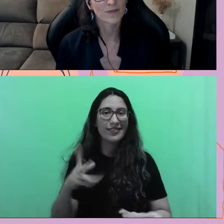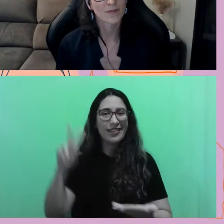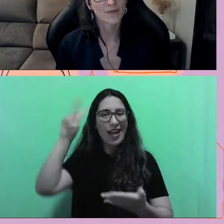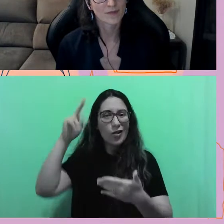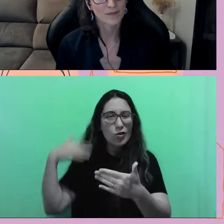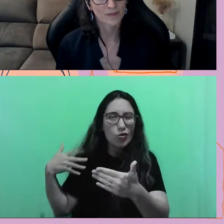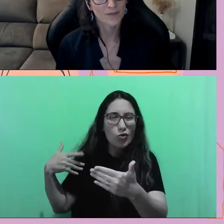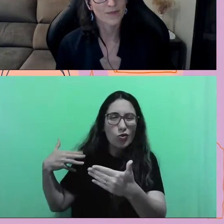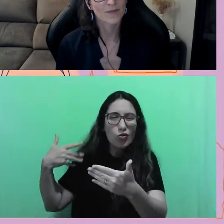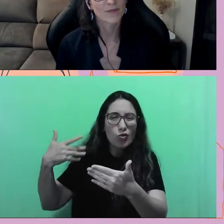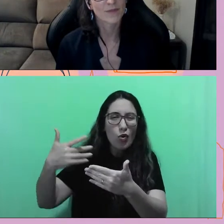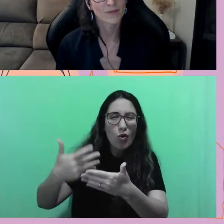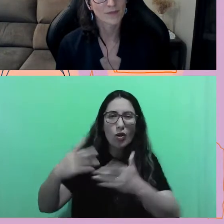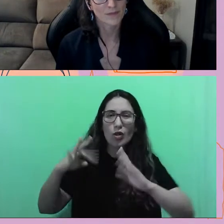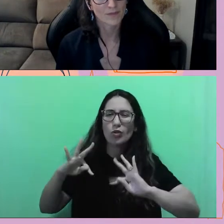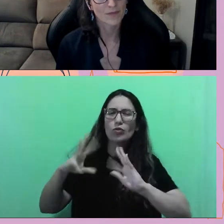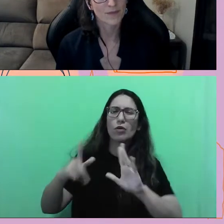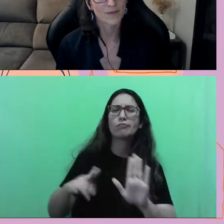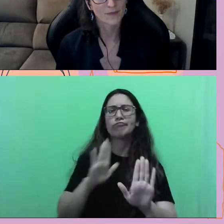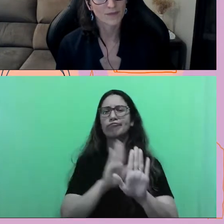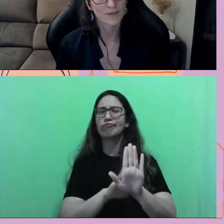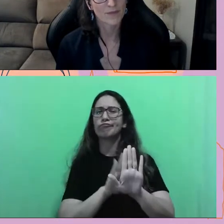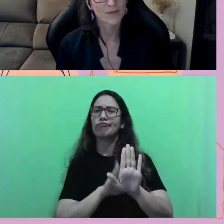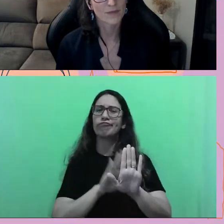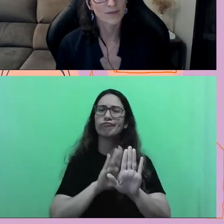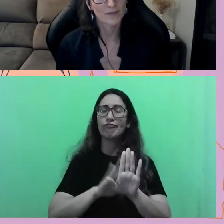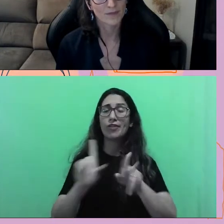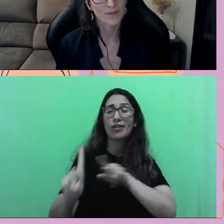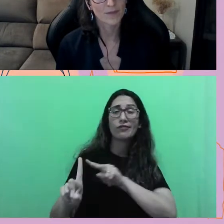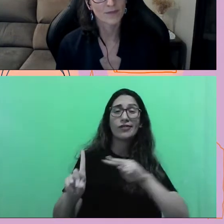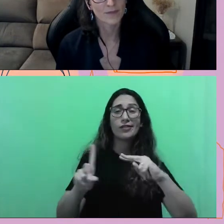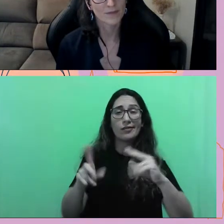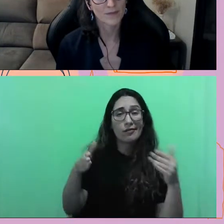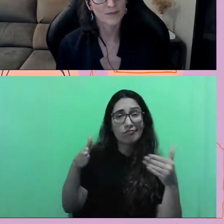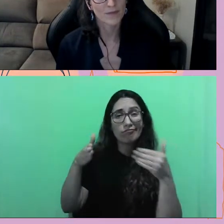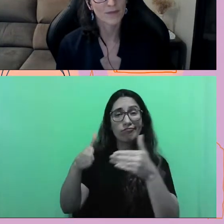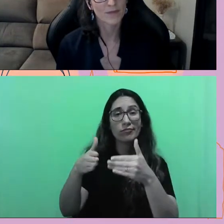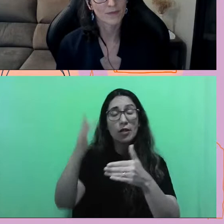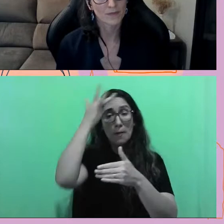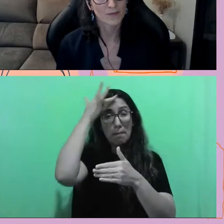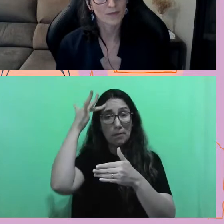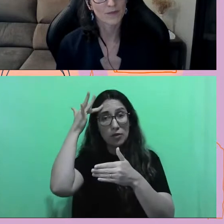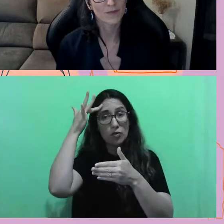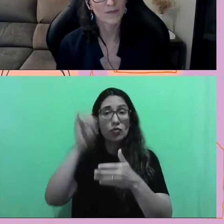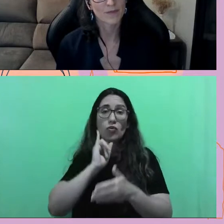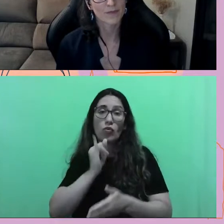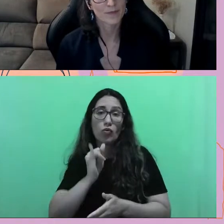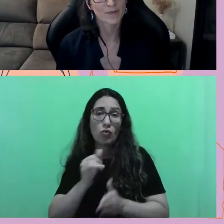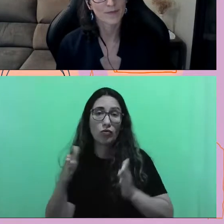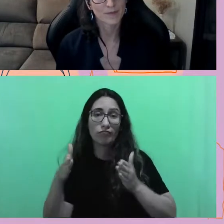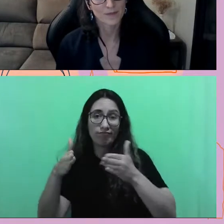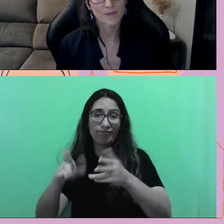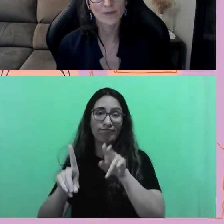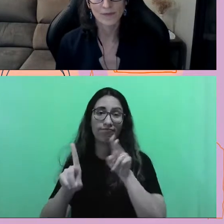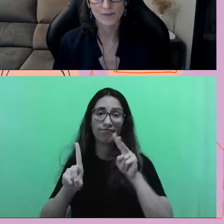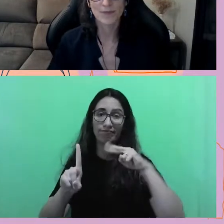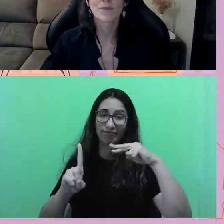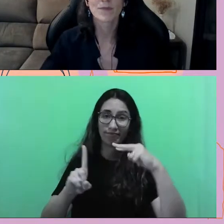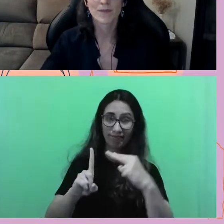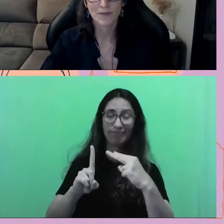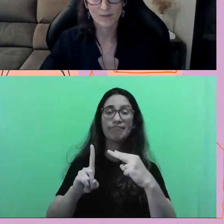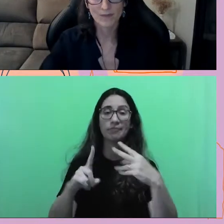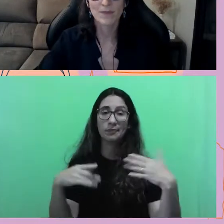história integral, se a gente fica com a história que construíram para a gente se